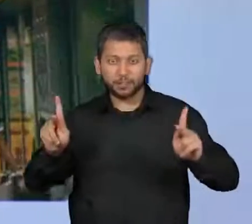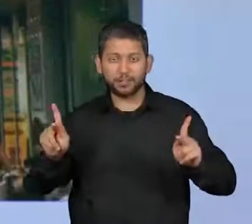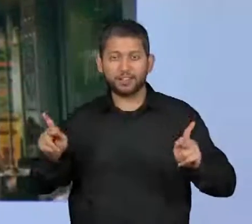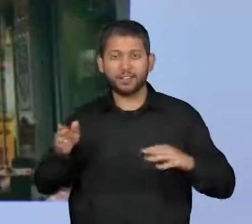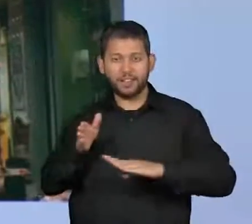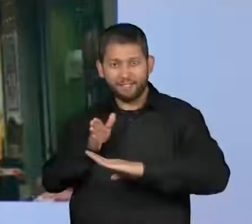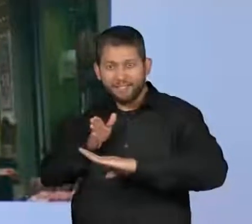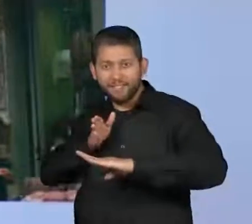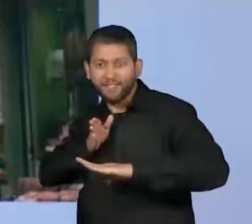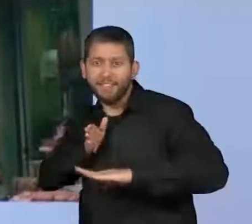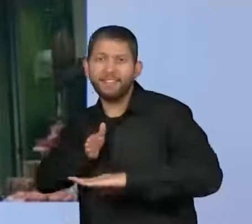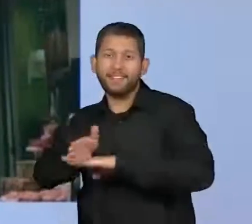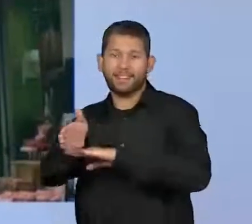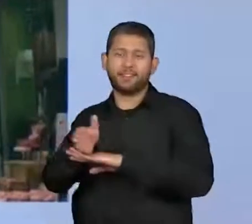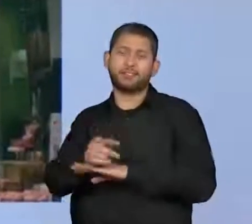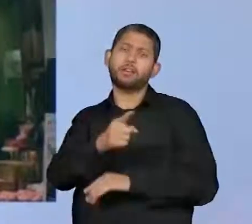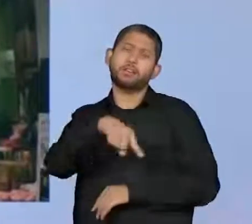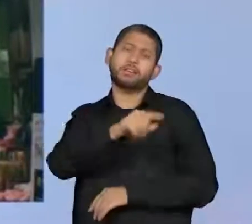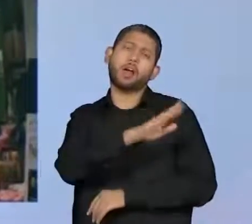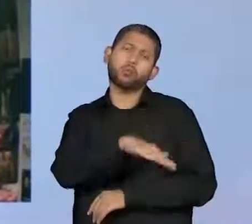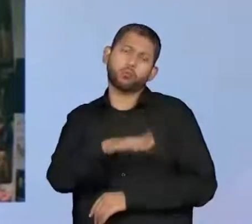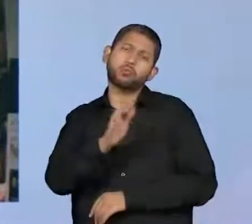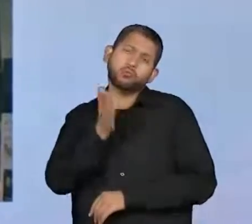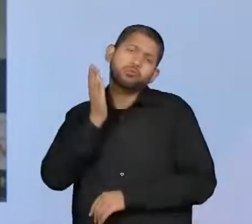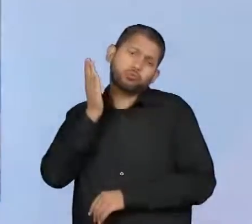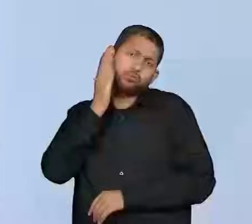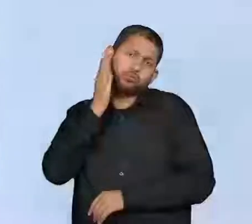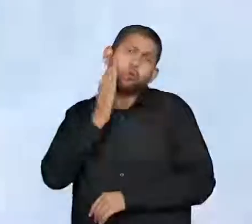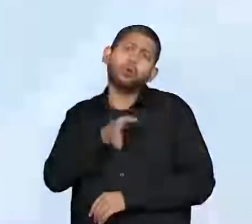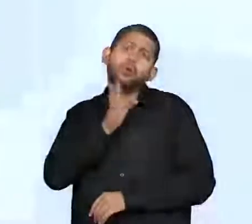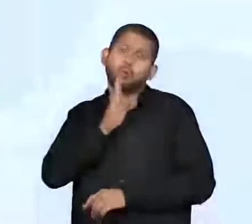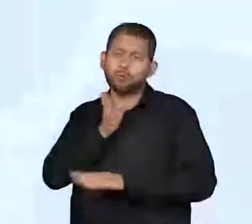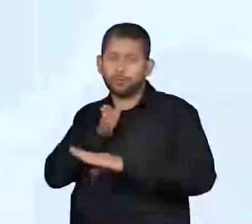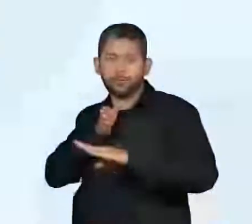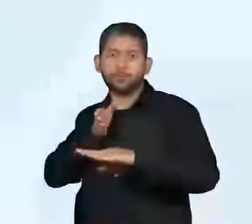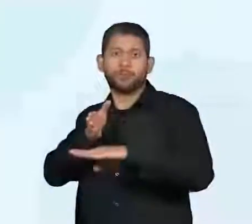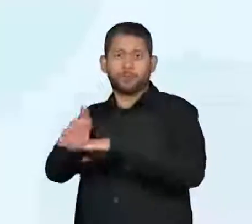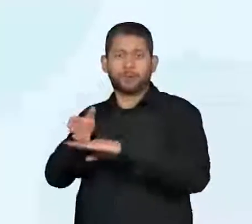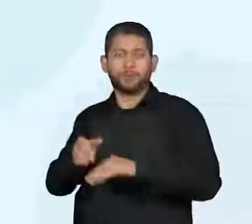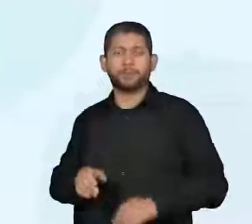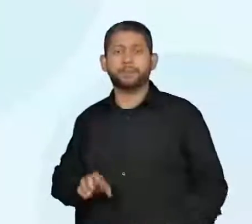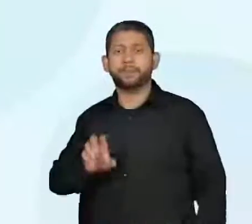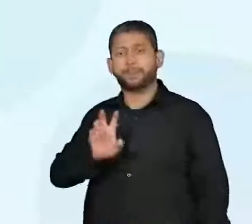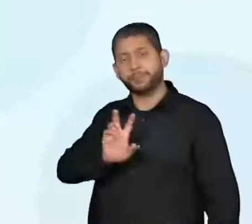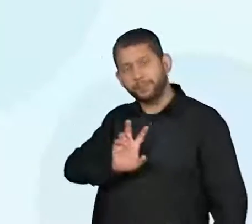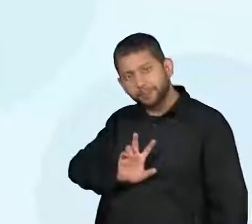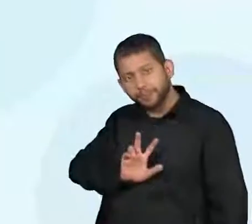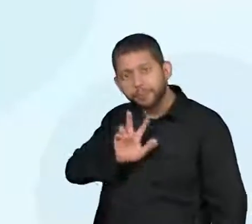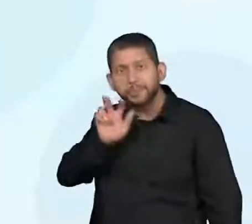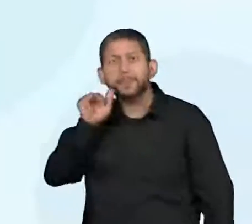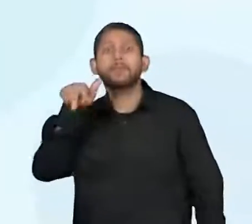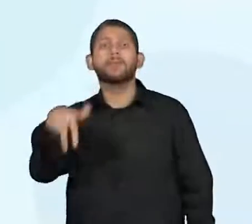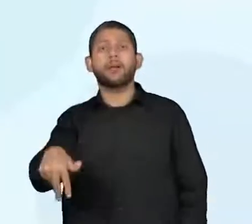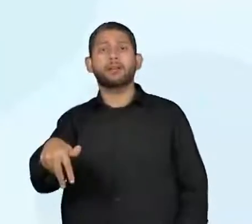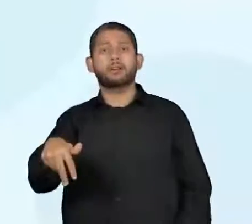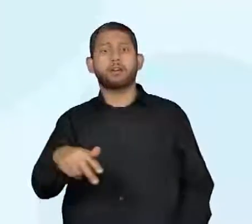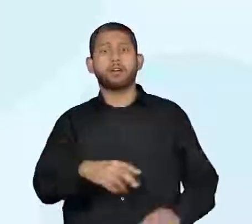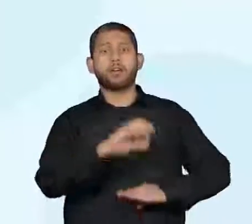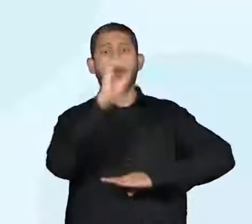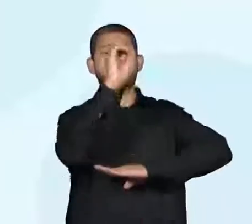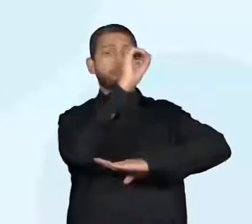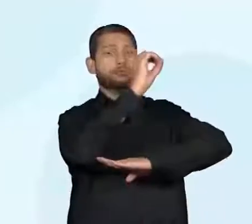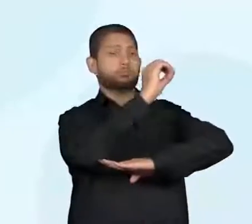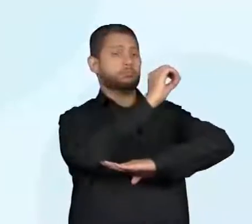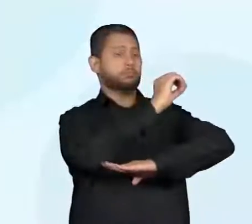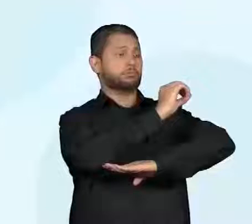a maioria dos estudantes aí acredito que já foram no shopping, mas geralmente você perde a noção do tempo quando você está lá dentro, não